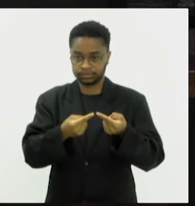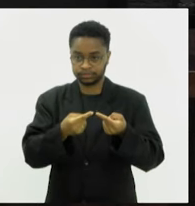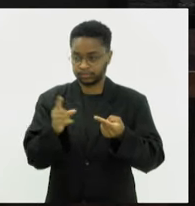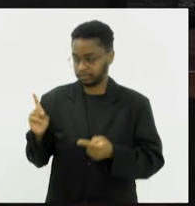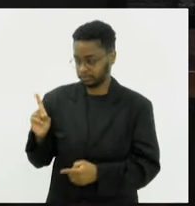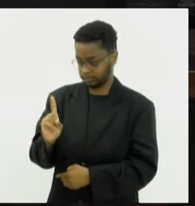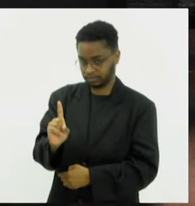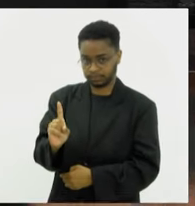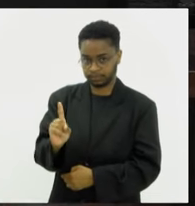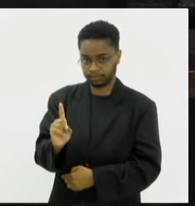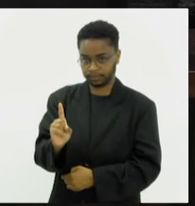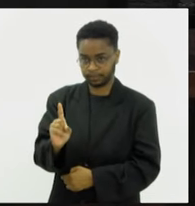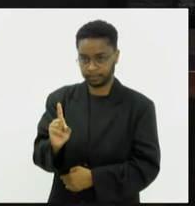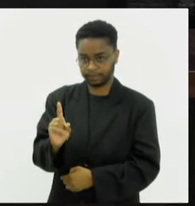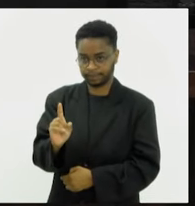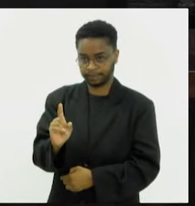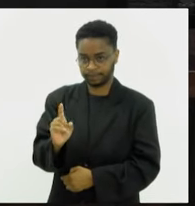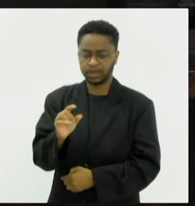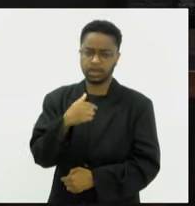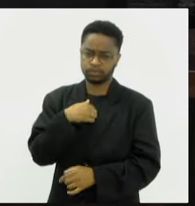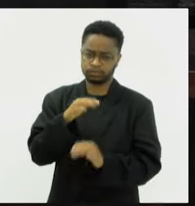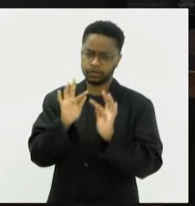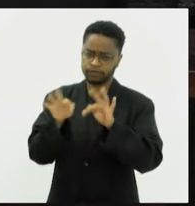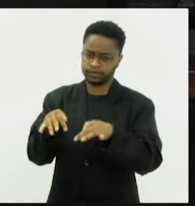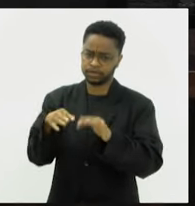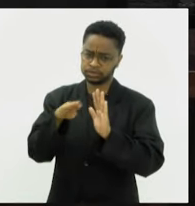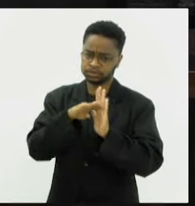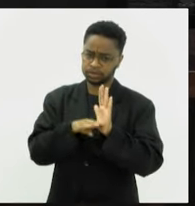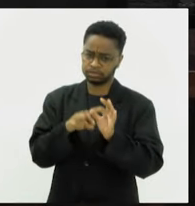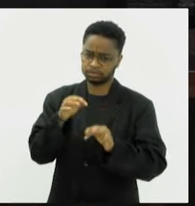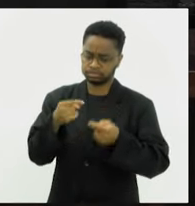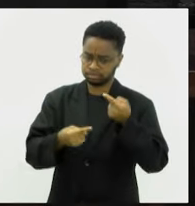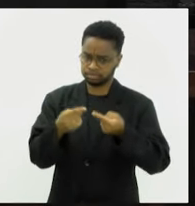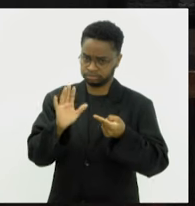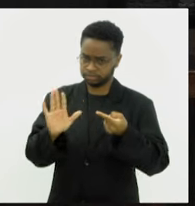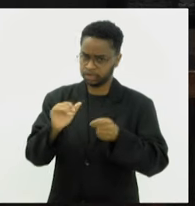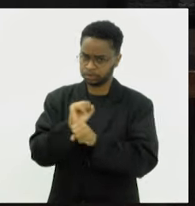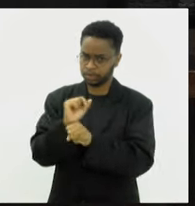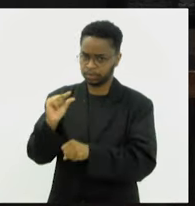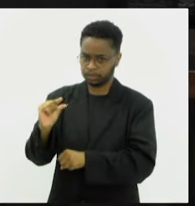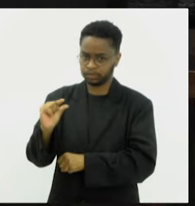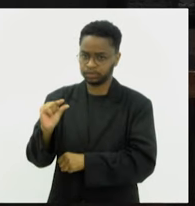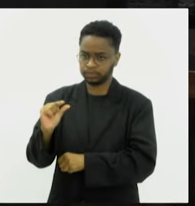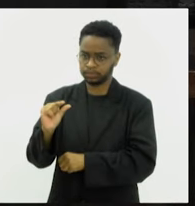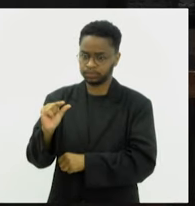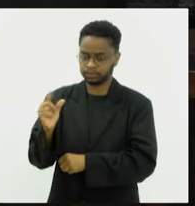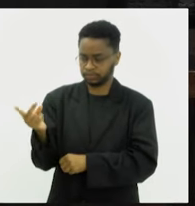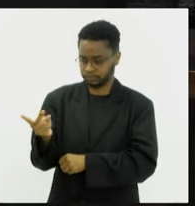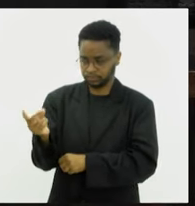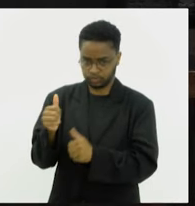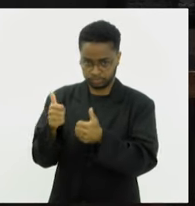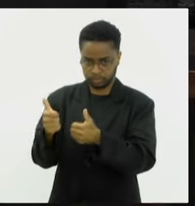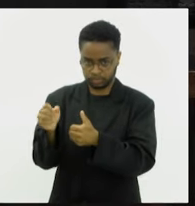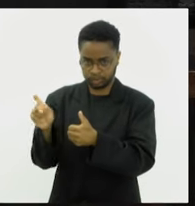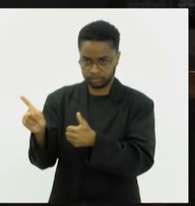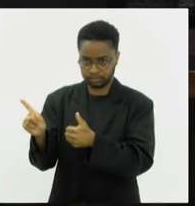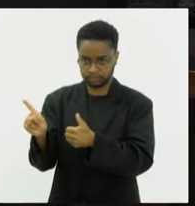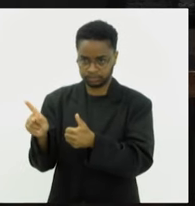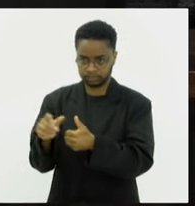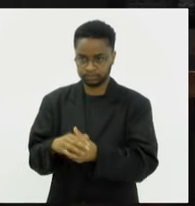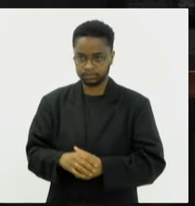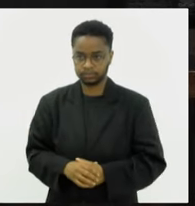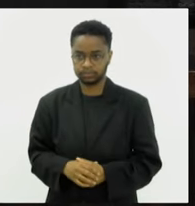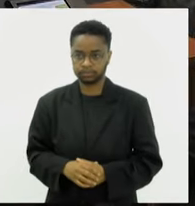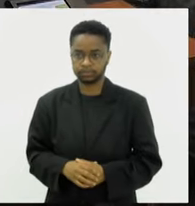discutir. Pela ordem, senhora presidente. Só terminar de cantar, deputado Rosenberg, deputado. É só para cantar minha presença,